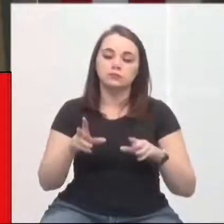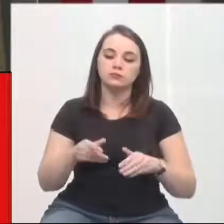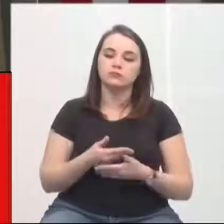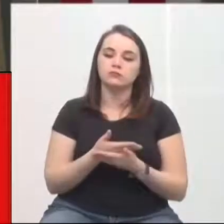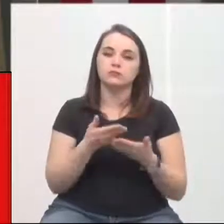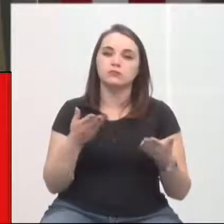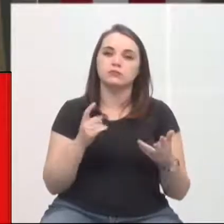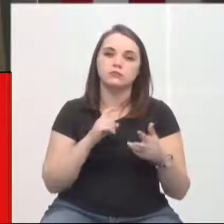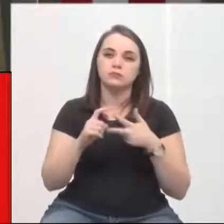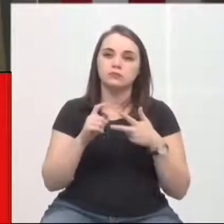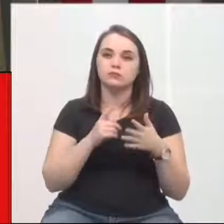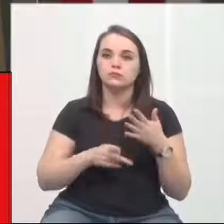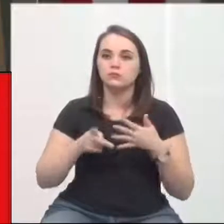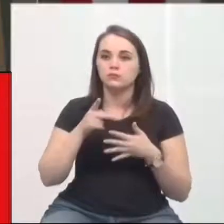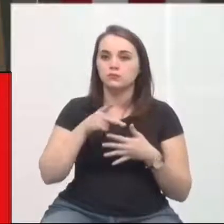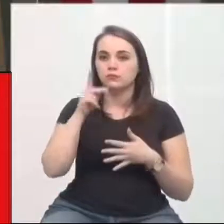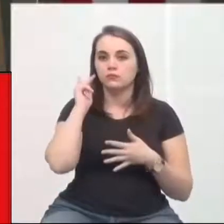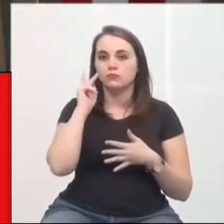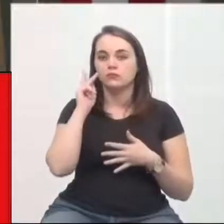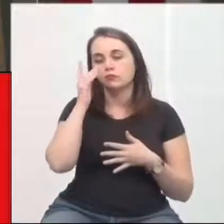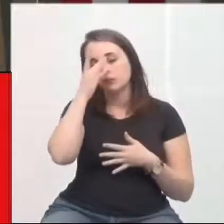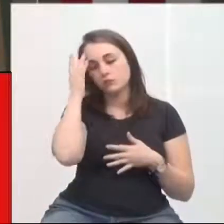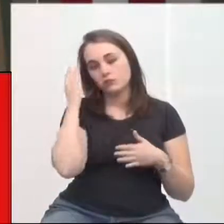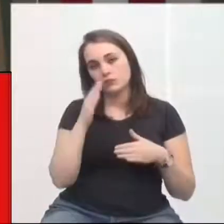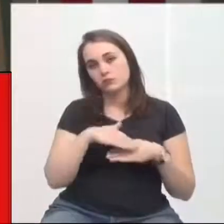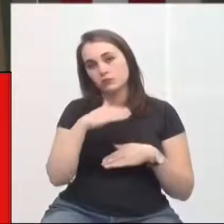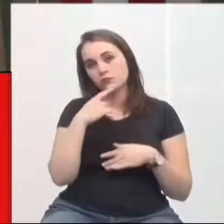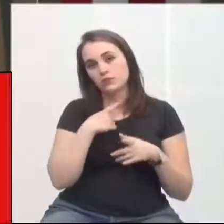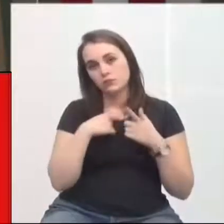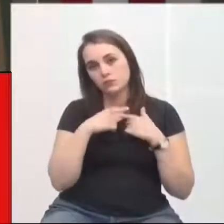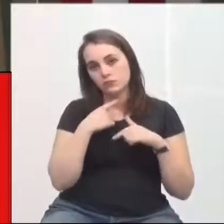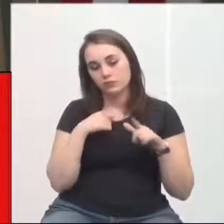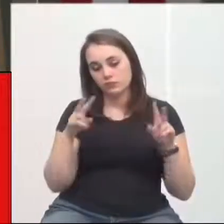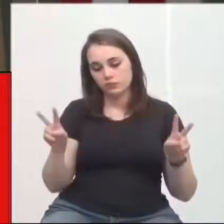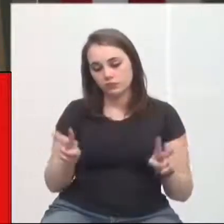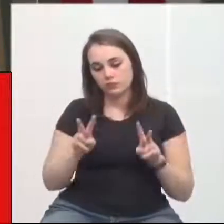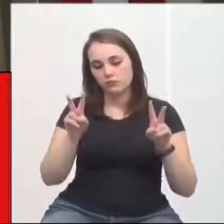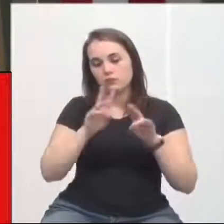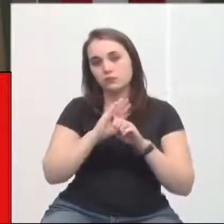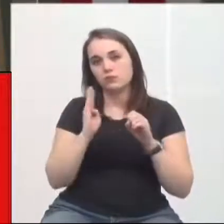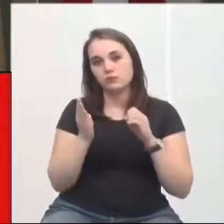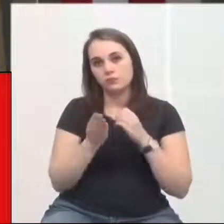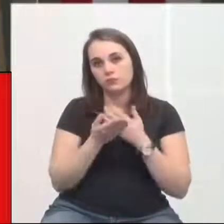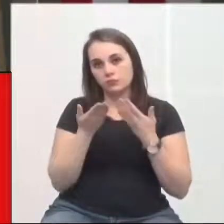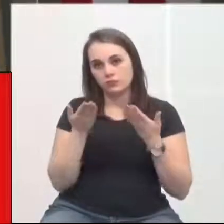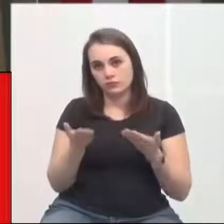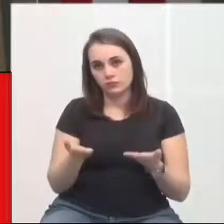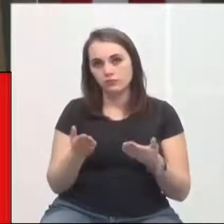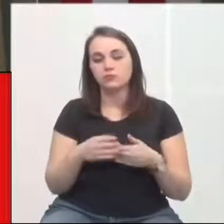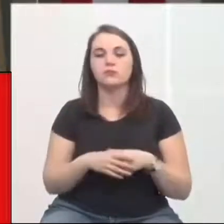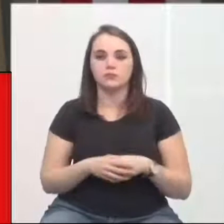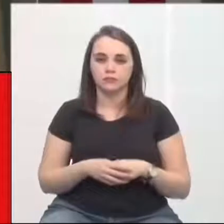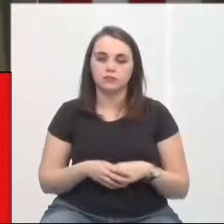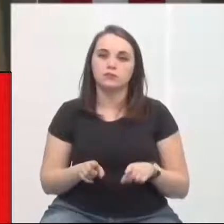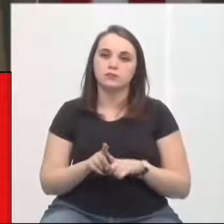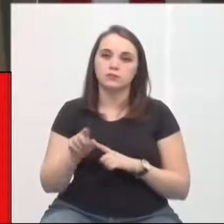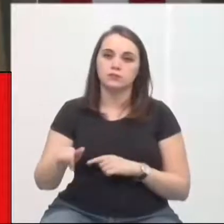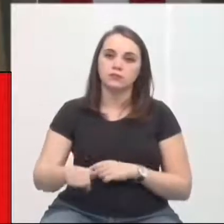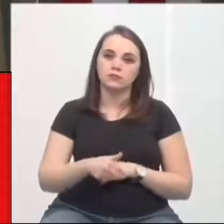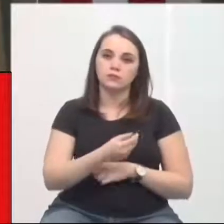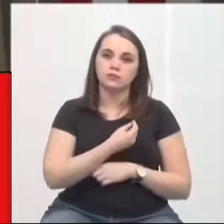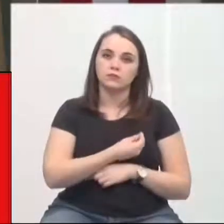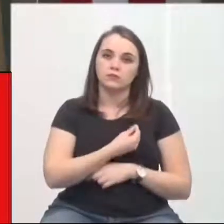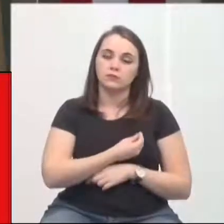do Executivo e principalmente lá da comunidade que mais anseia por isso, pela valorização do seu próprio patrimônio, pela qualidade de vida